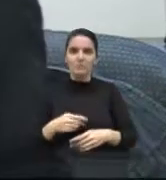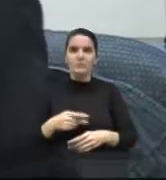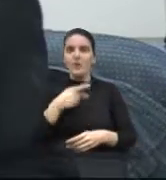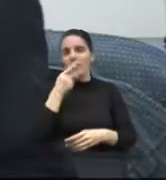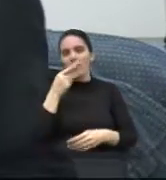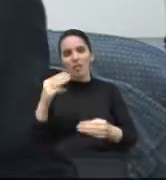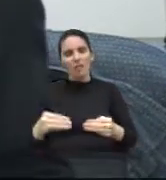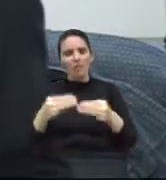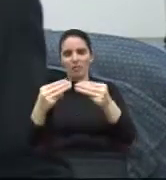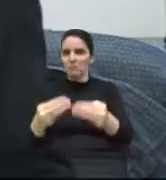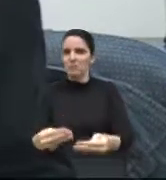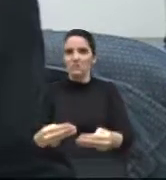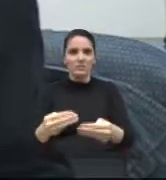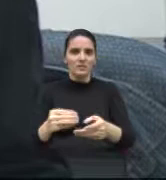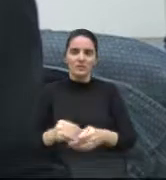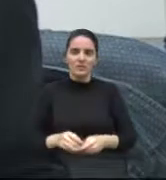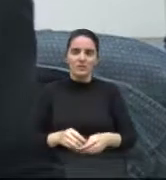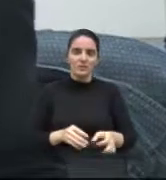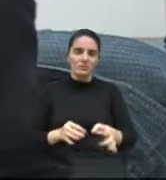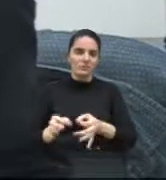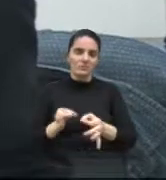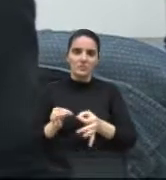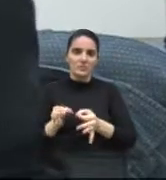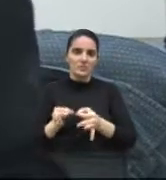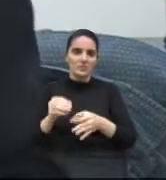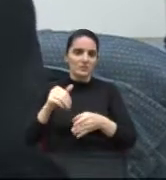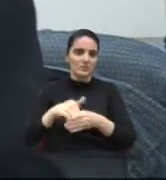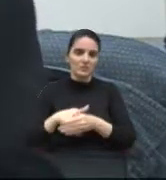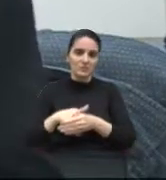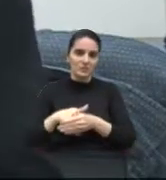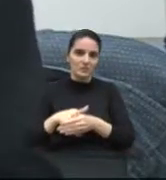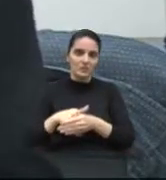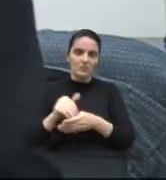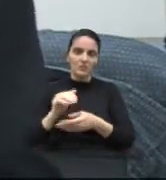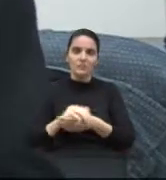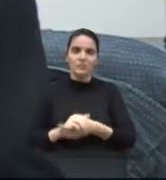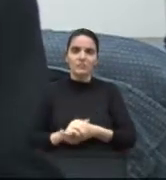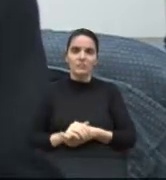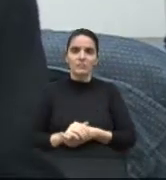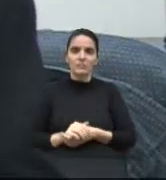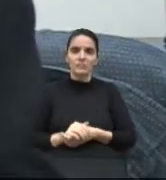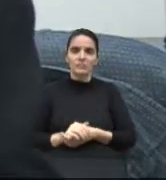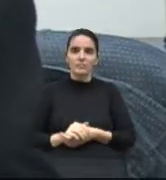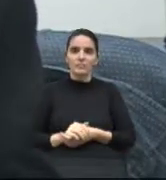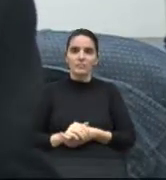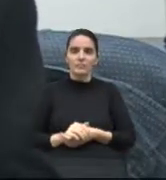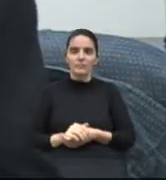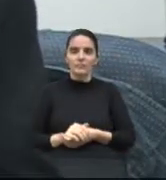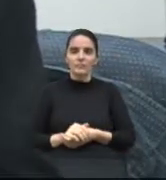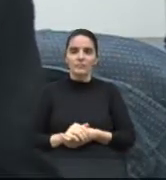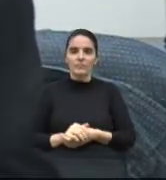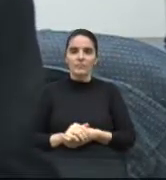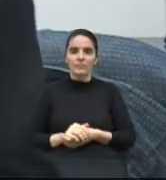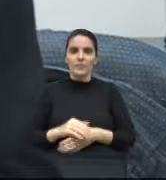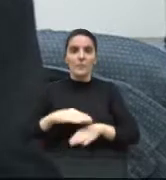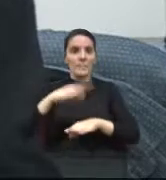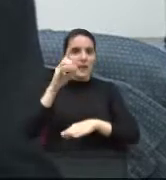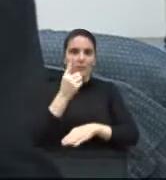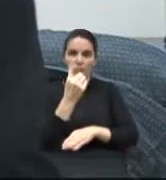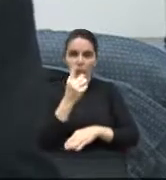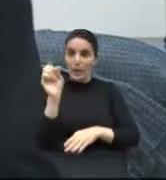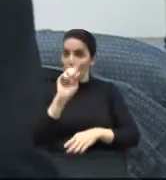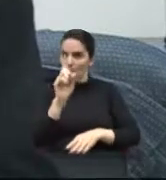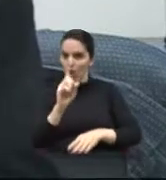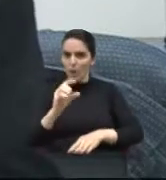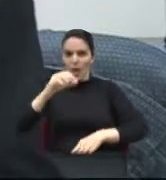moção que nós estamos aqui colocando em votação nesse plenário. Não, é a moção,